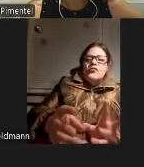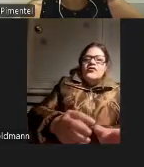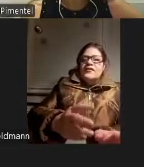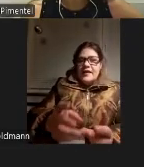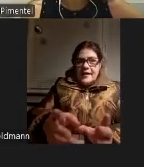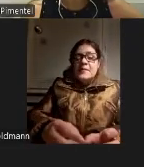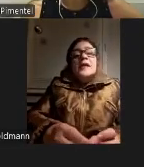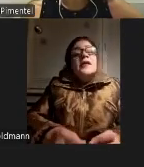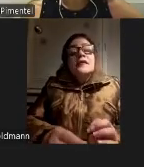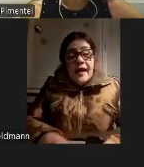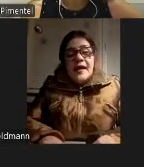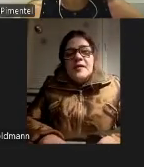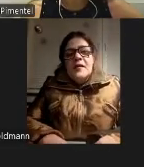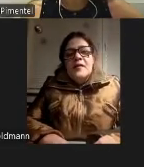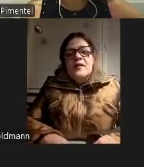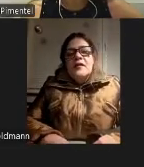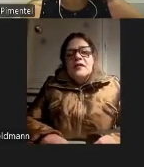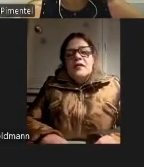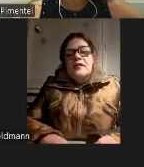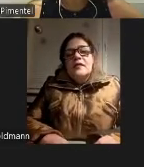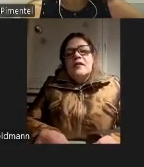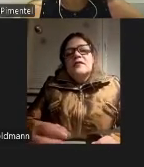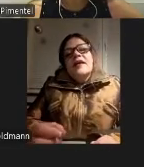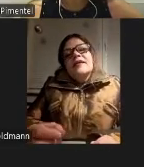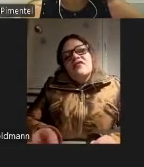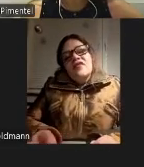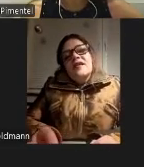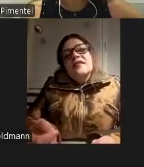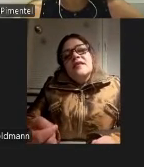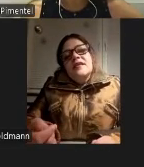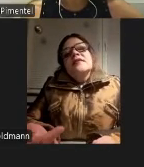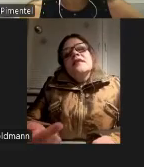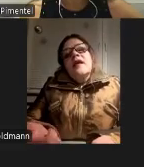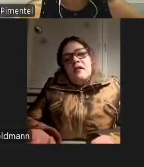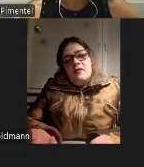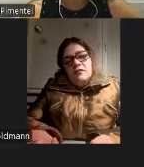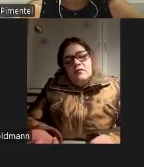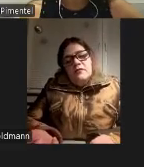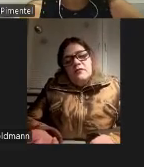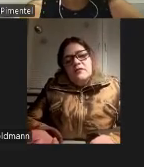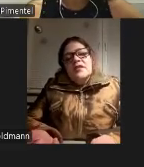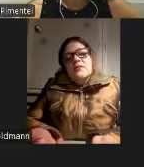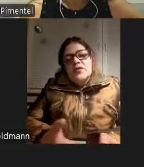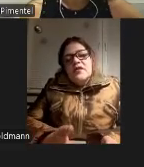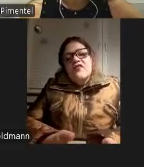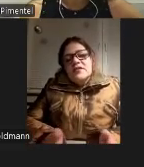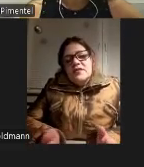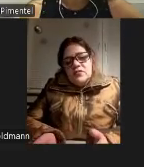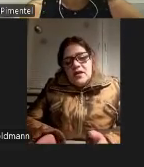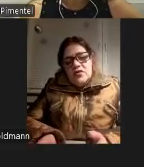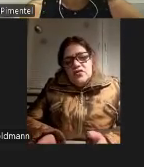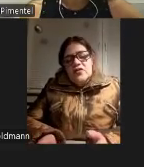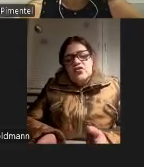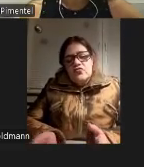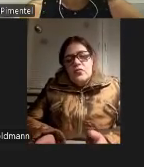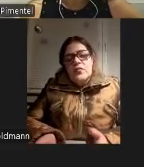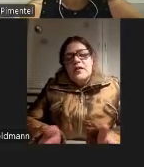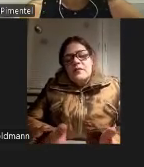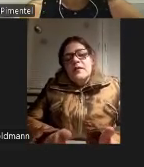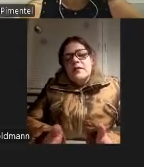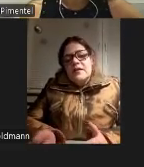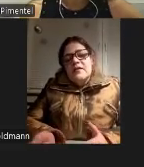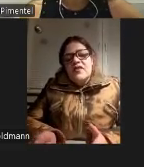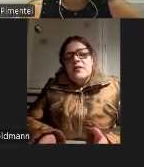é né? Tem. Aham. Então, nessa fineza inicial, você podia fazer um teste de